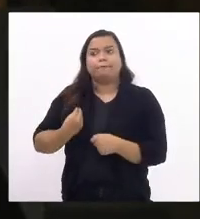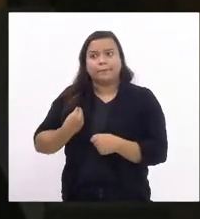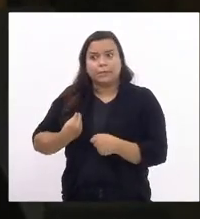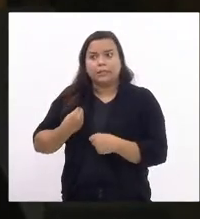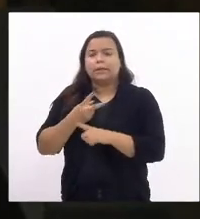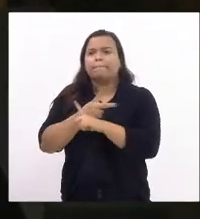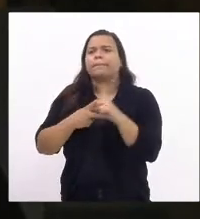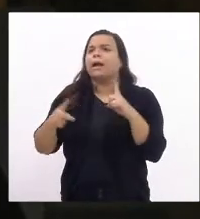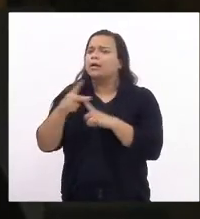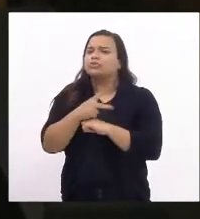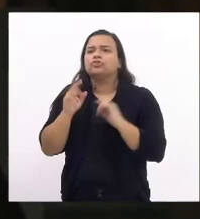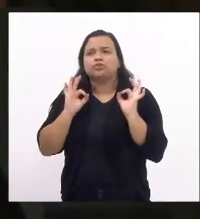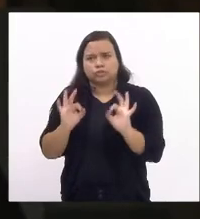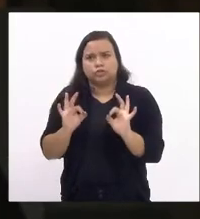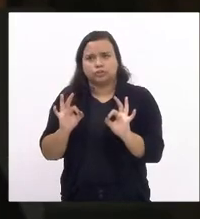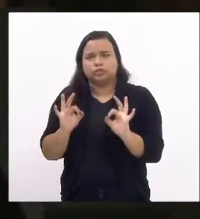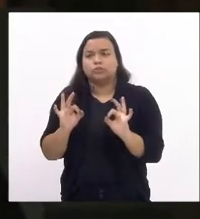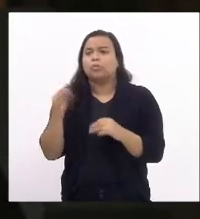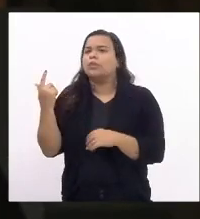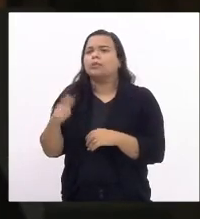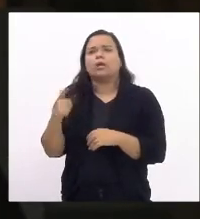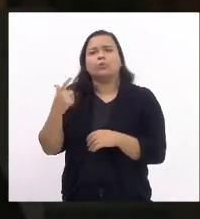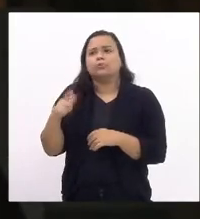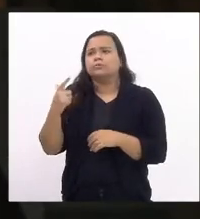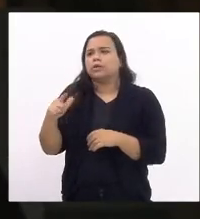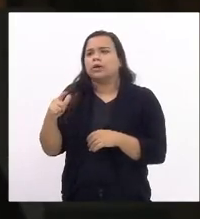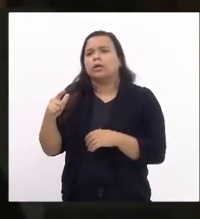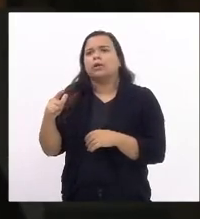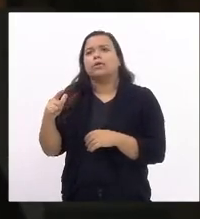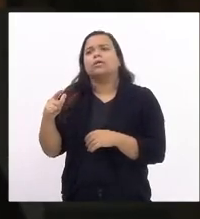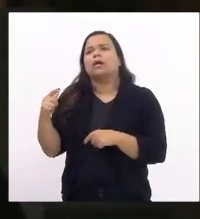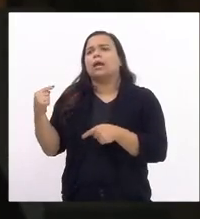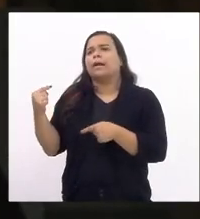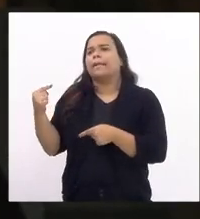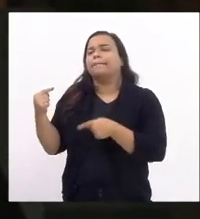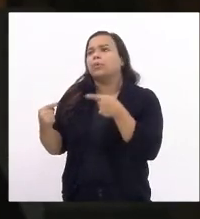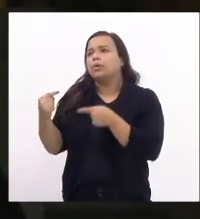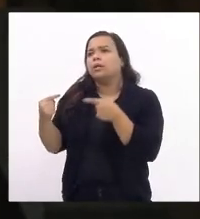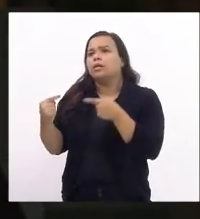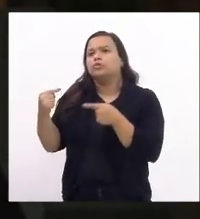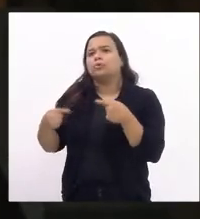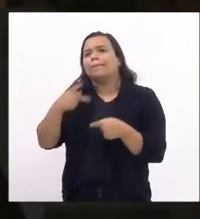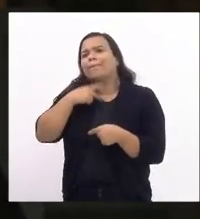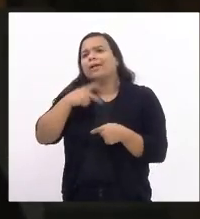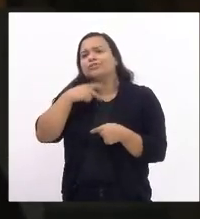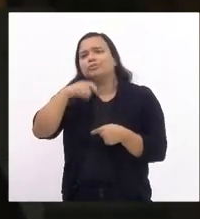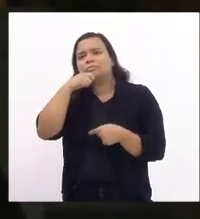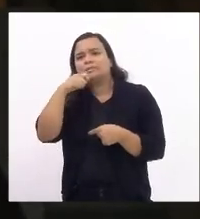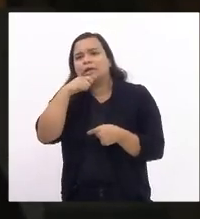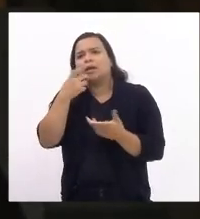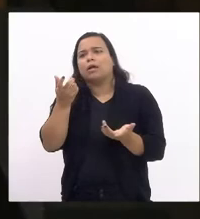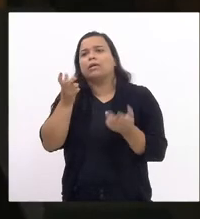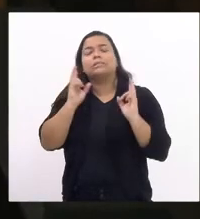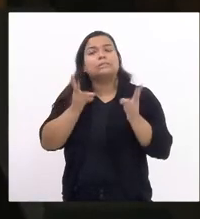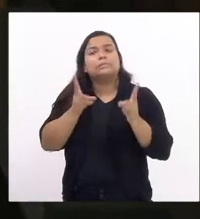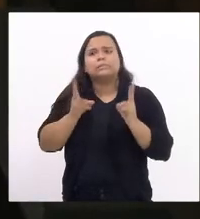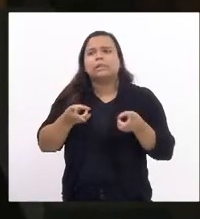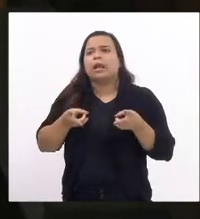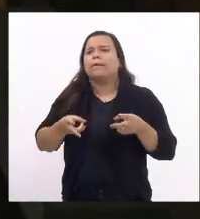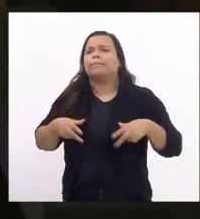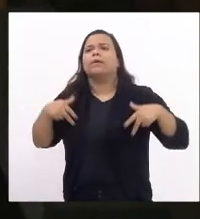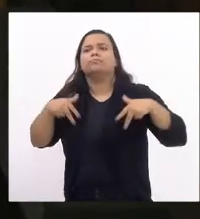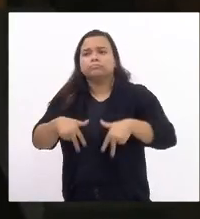partidária, que não existe político sem partido, que sempre trabalhou na militância partidária,